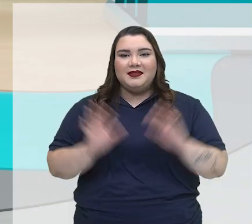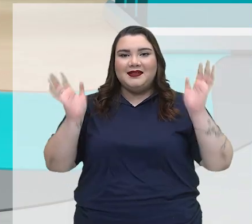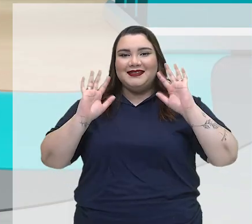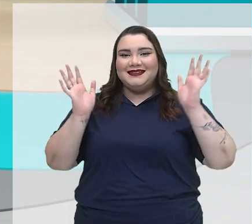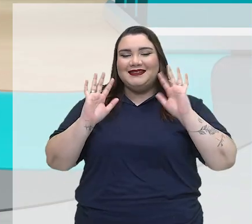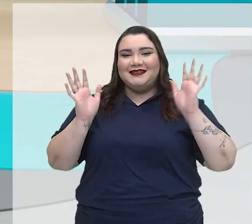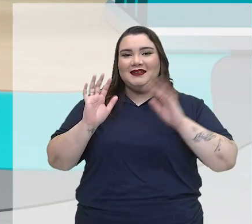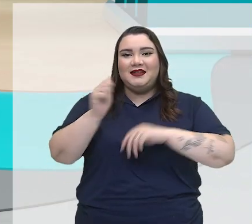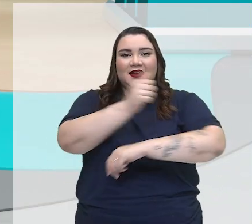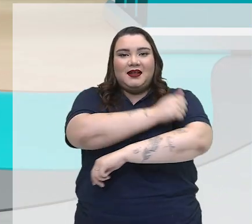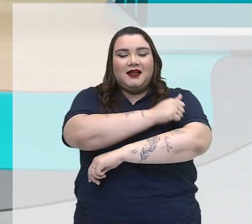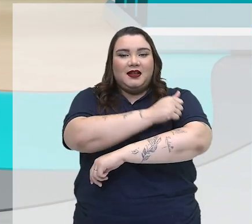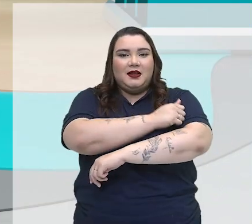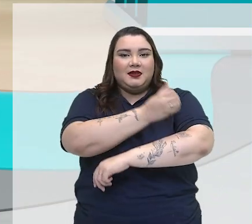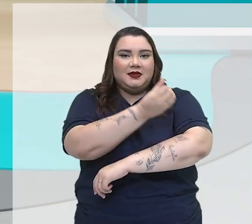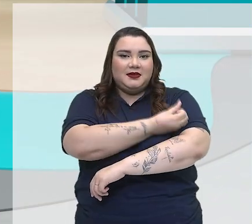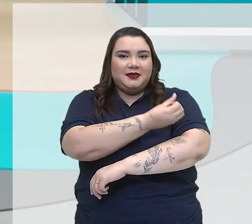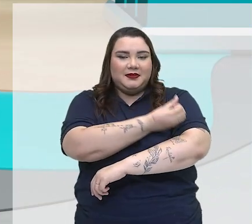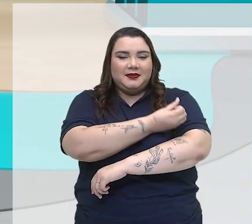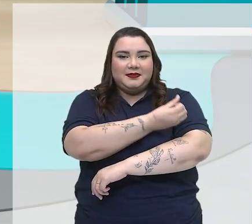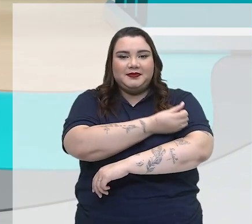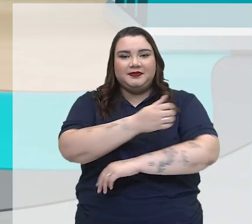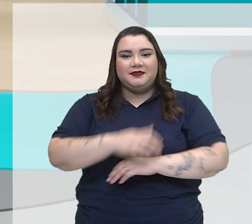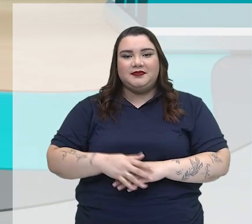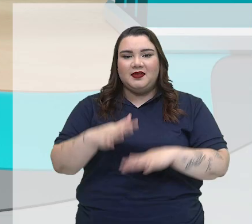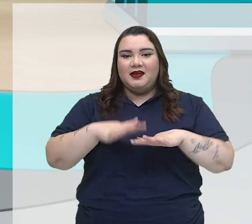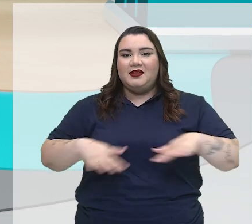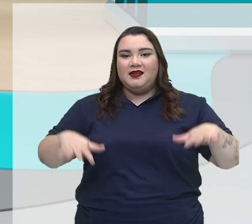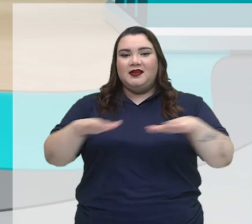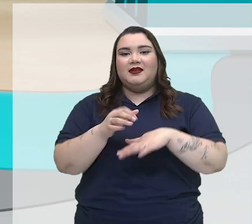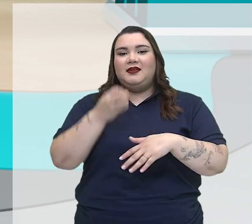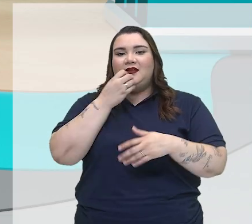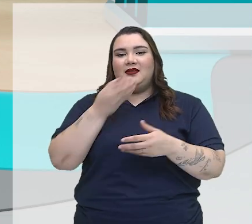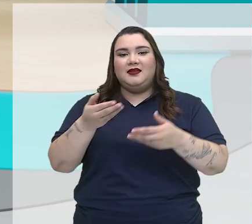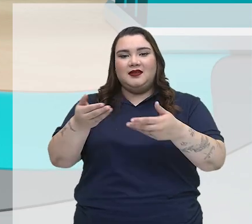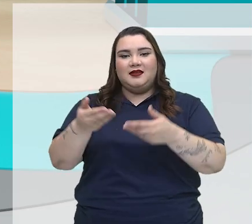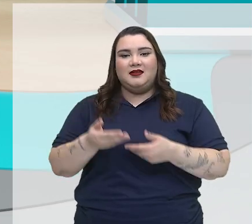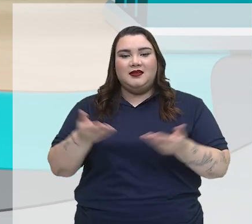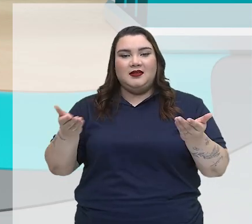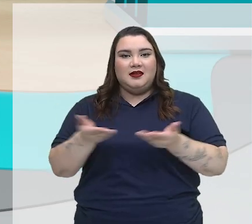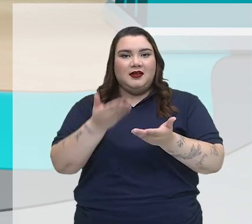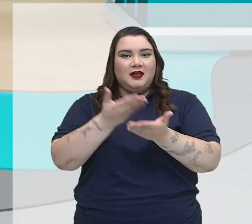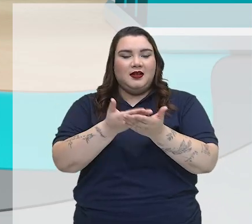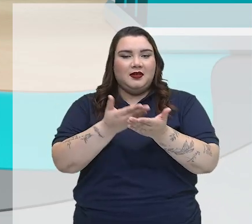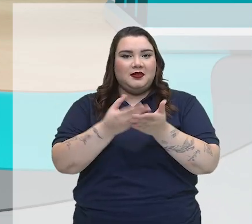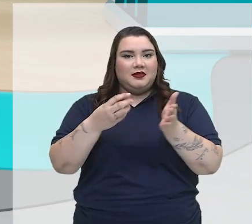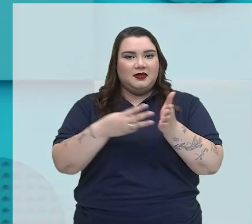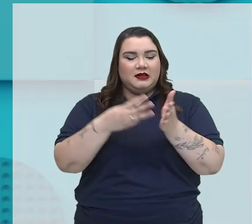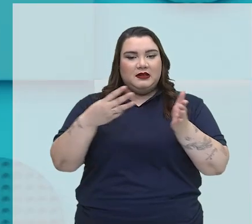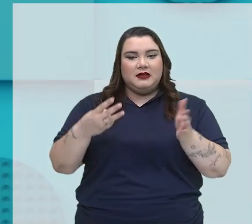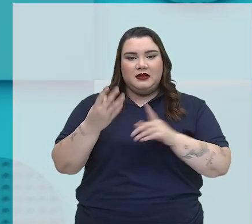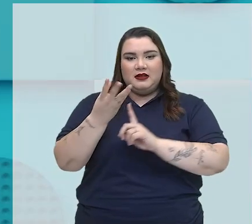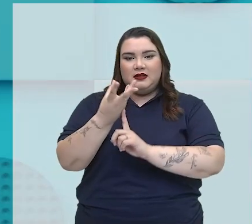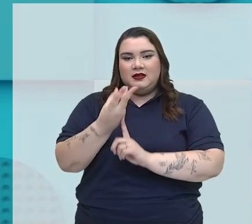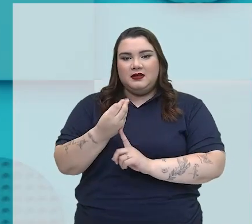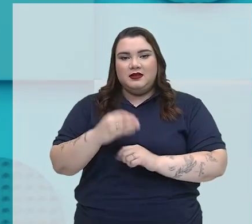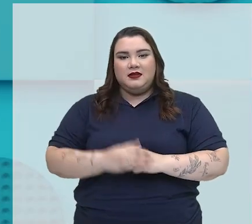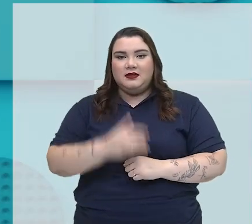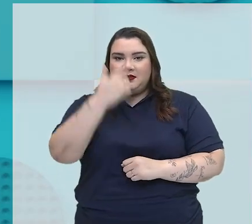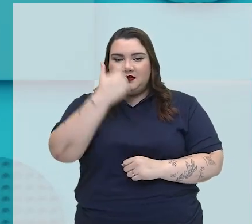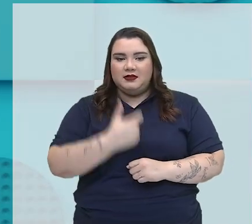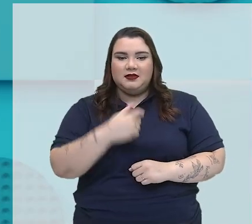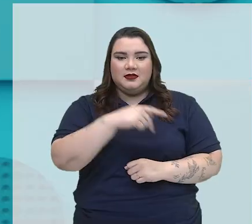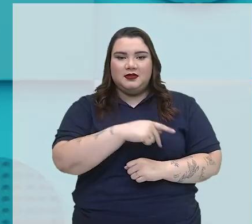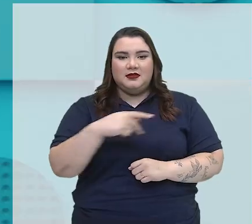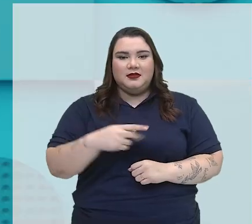Olá, alunos do 6º ano do Ensino Fundamental. Sejam bem-vindos à terceira aula de arte. Eu sou a